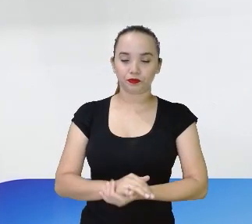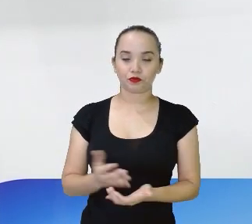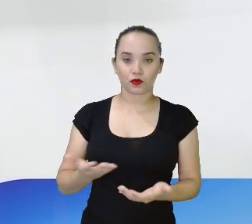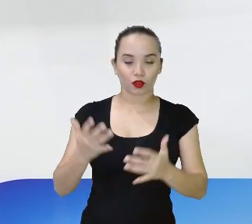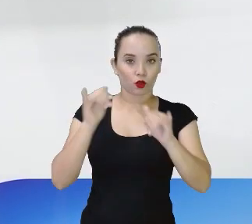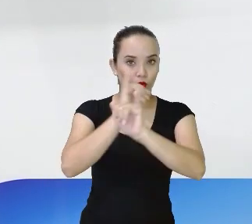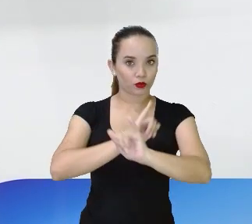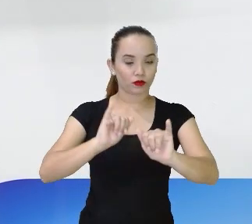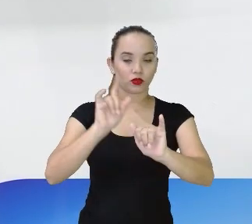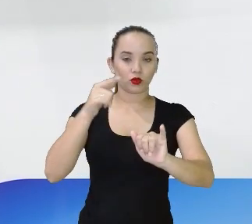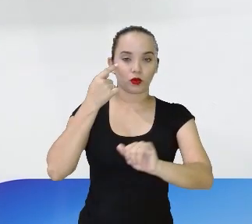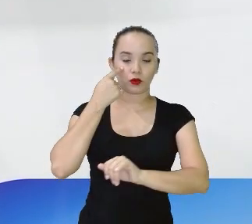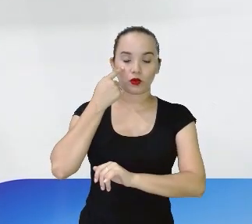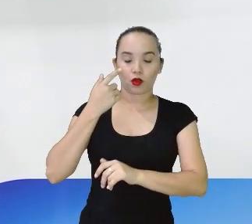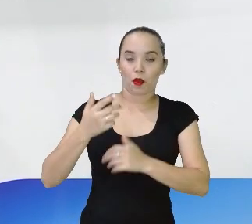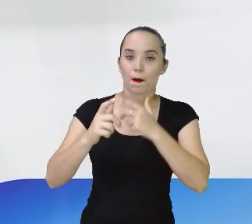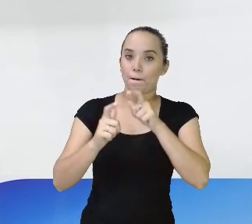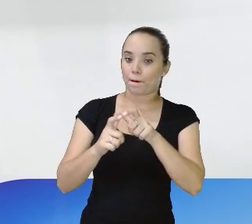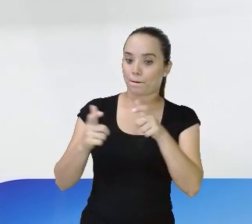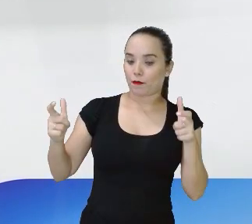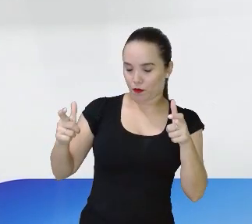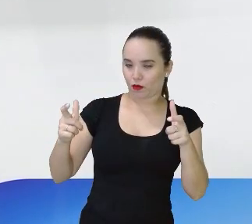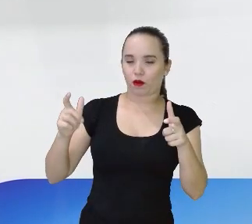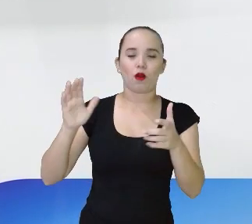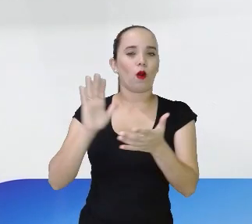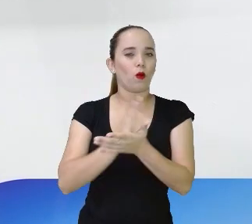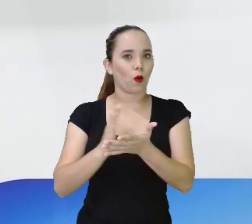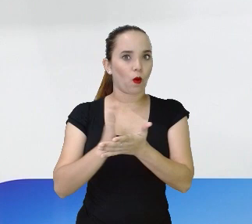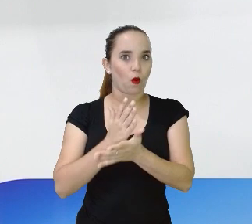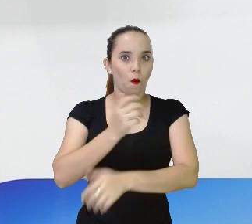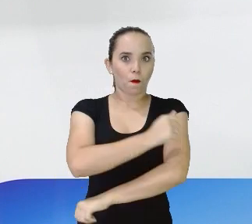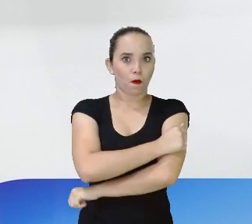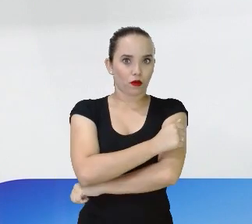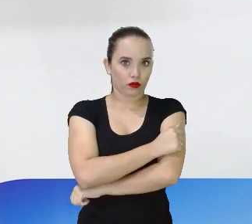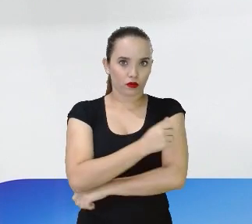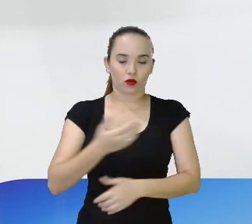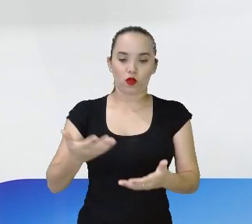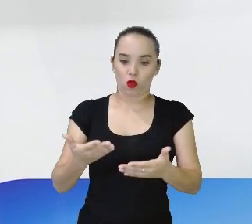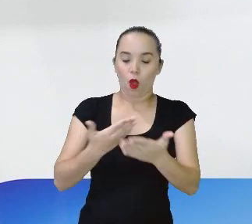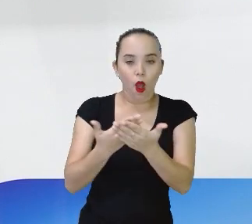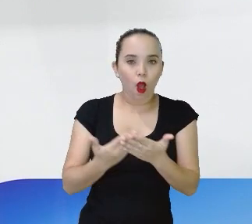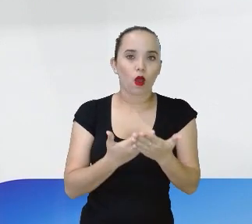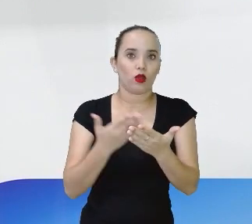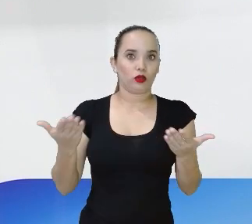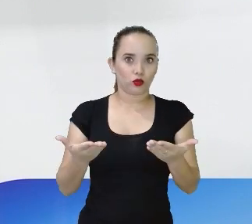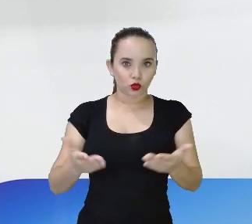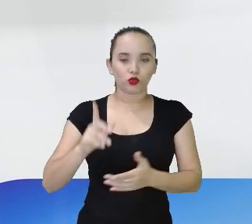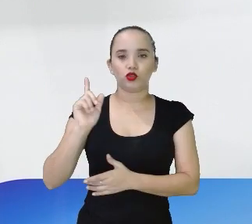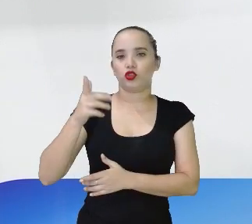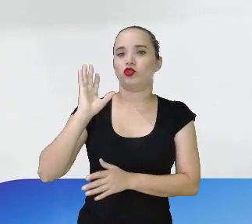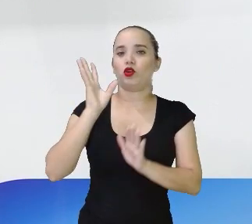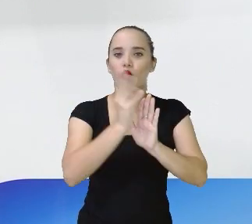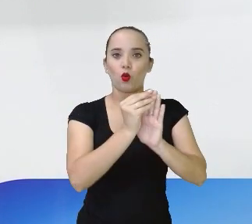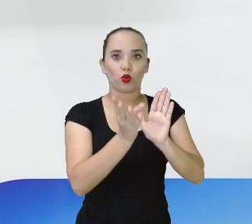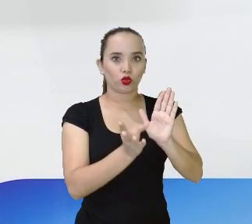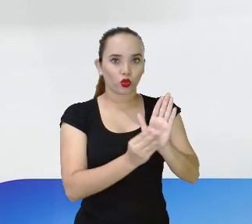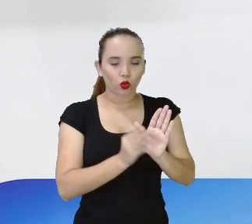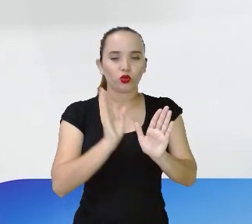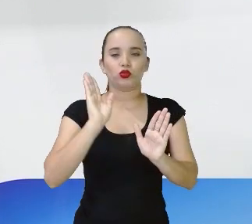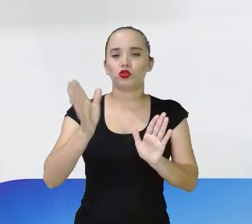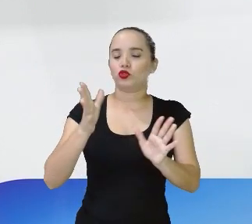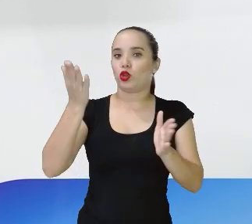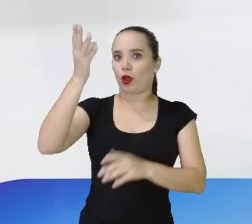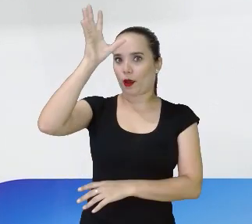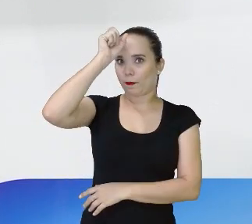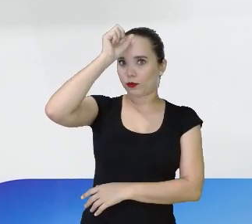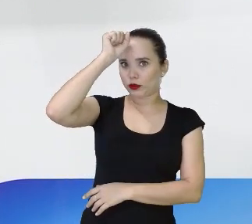abril, muitas delas são aulas que a gente já viu. E hoje não é diferente. A gente vai revisitar uma aula que